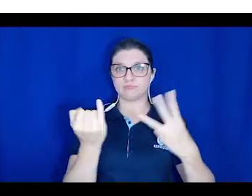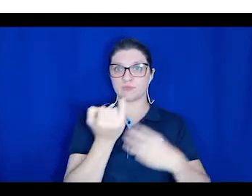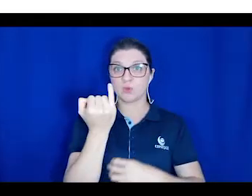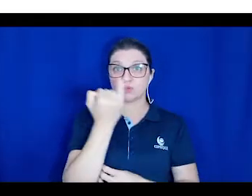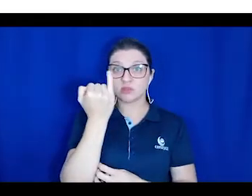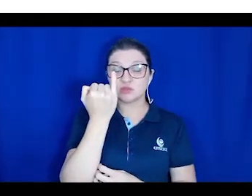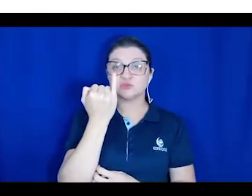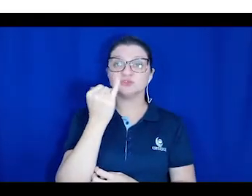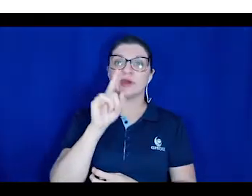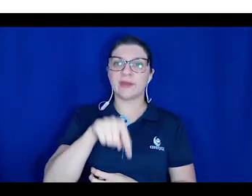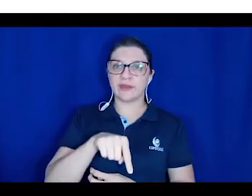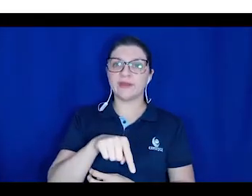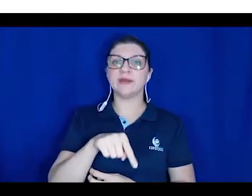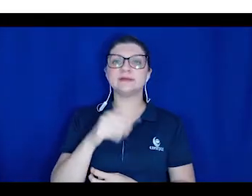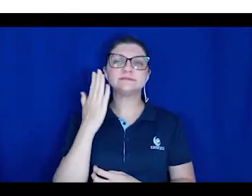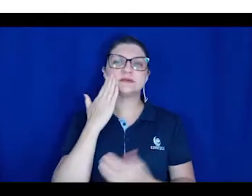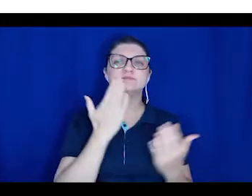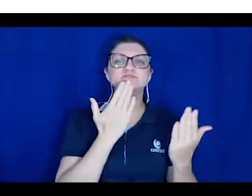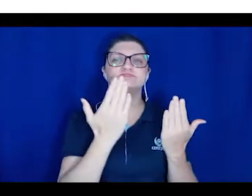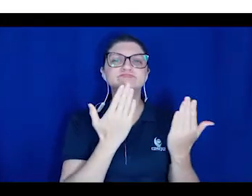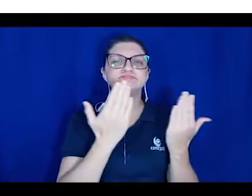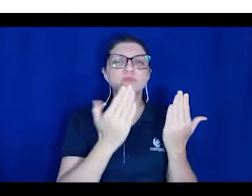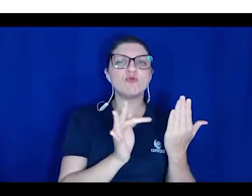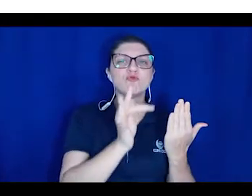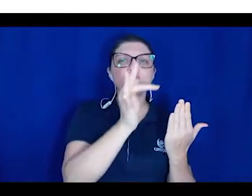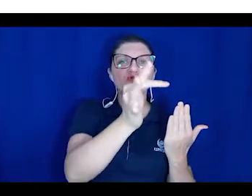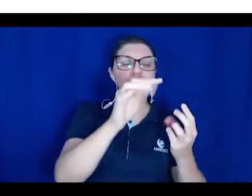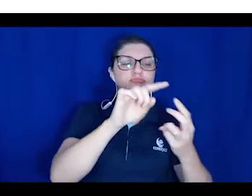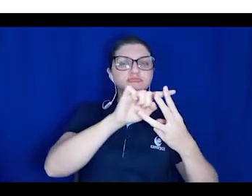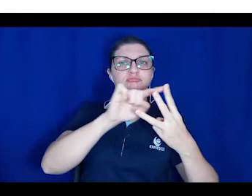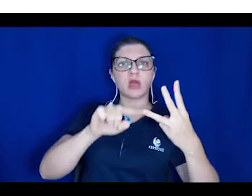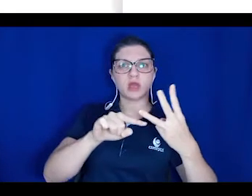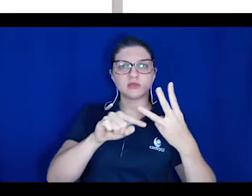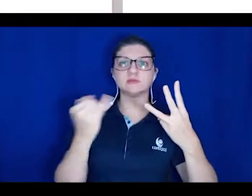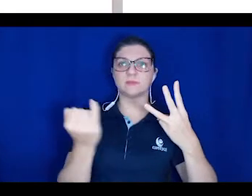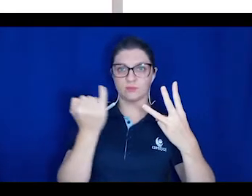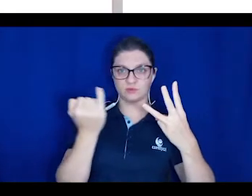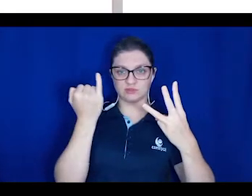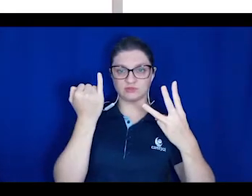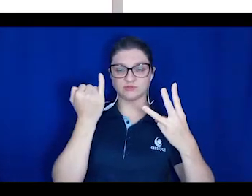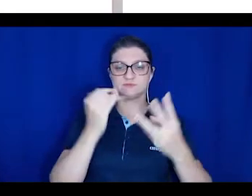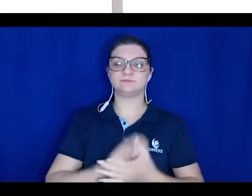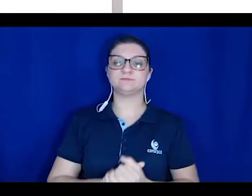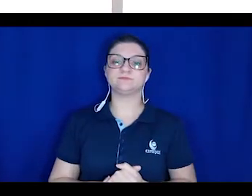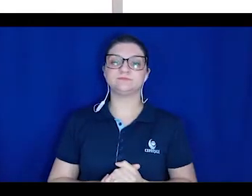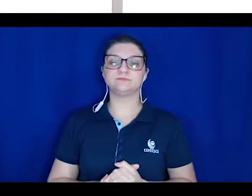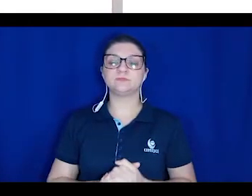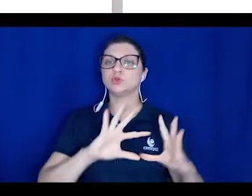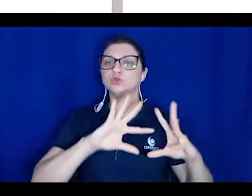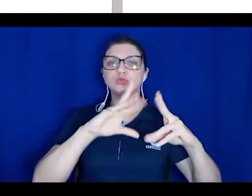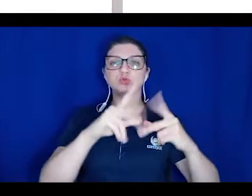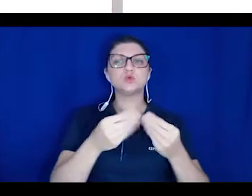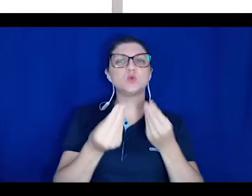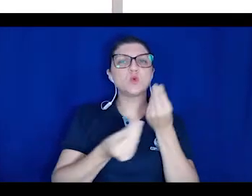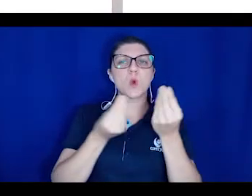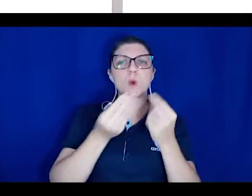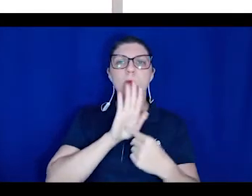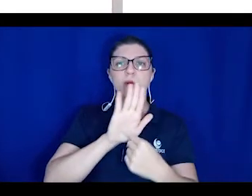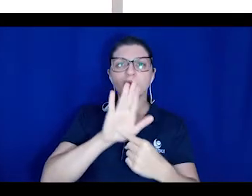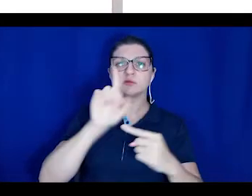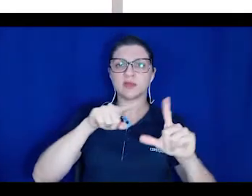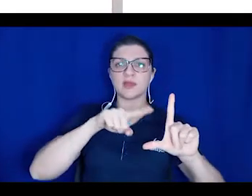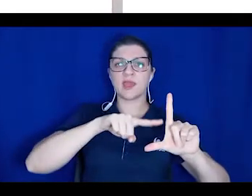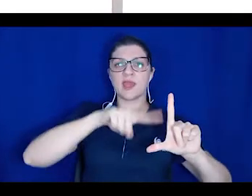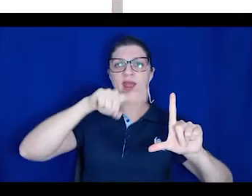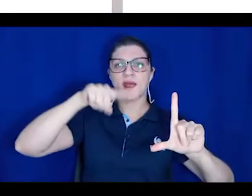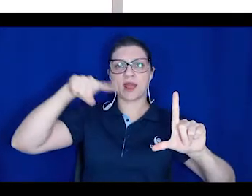muito importante para essa previsibilidade essas três informações. E se expressa tudo isso em gráficos,